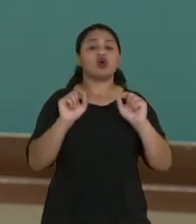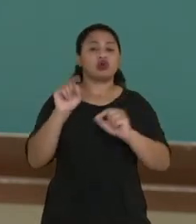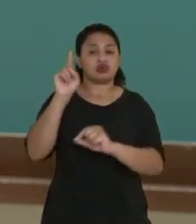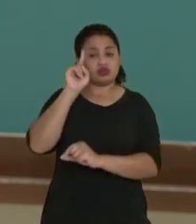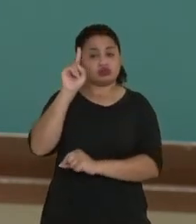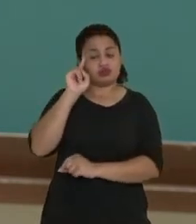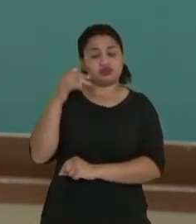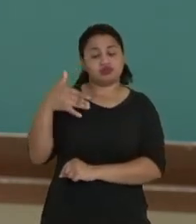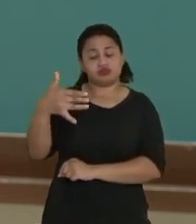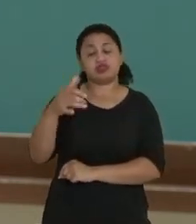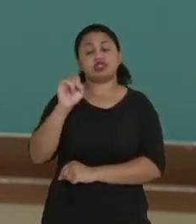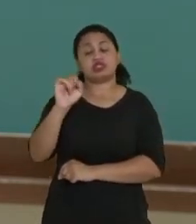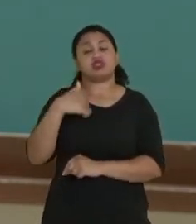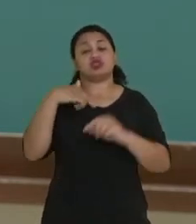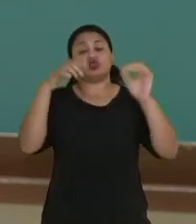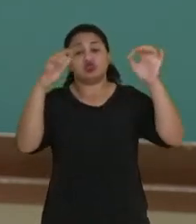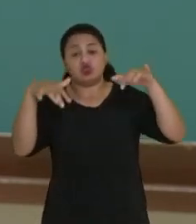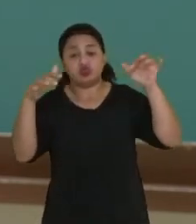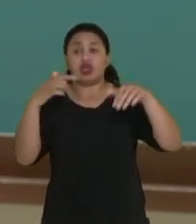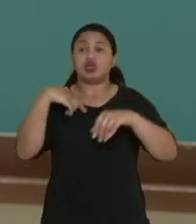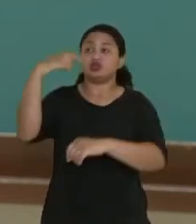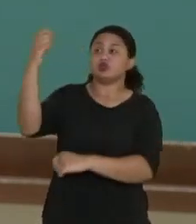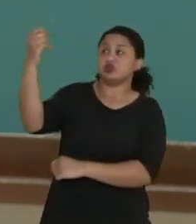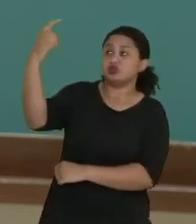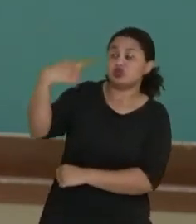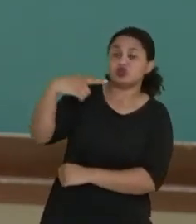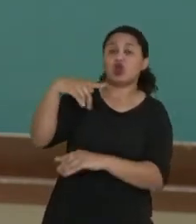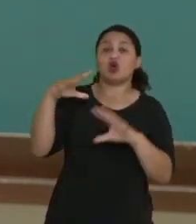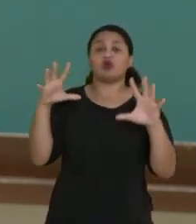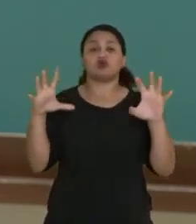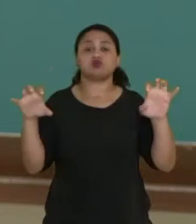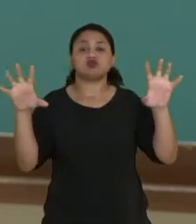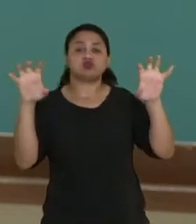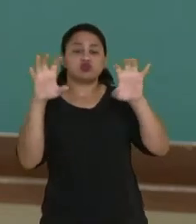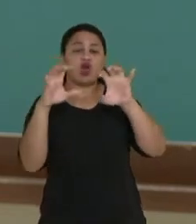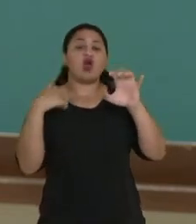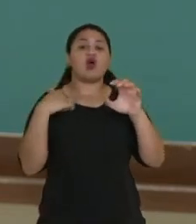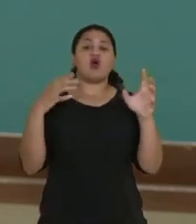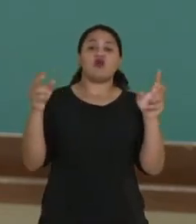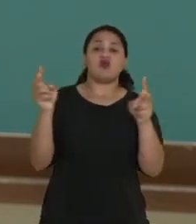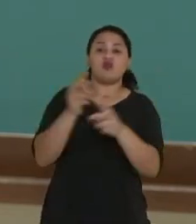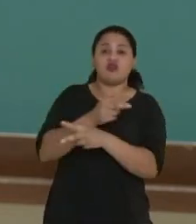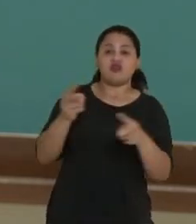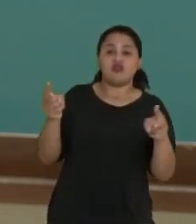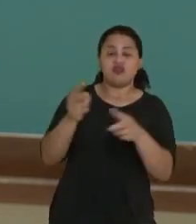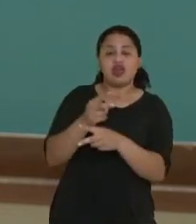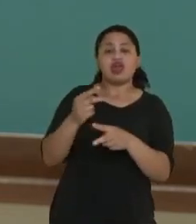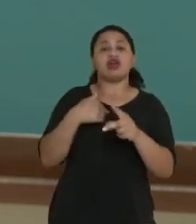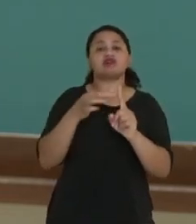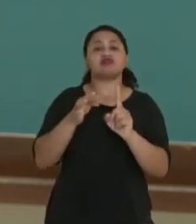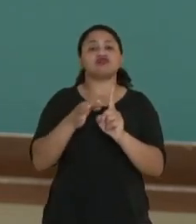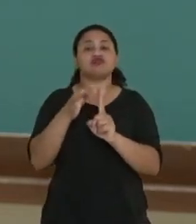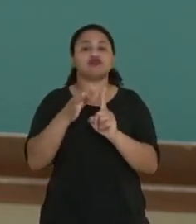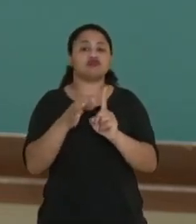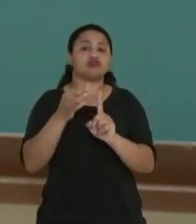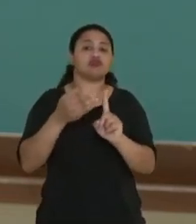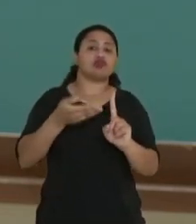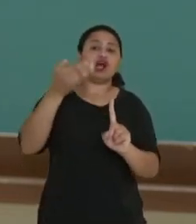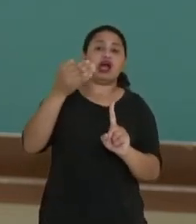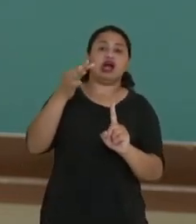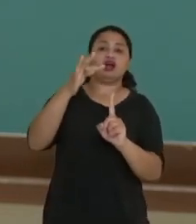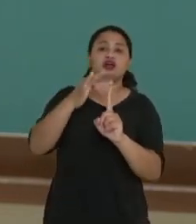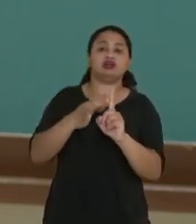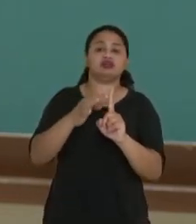está chovendo, se tem sol, se tem mais nuvens, se tem mais vento ou menos vento, se a temperatura está mais elevada ou